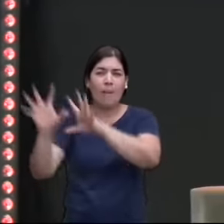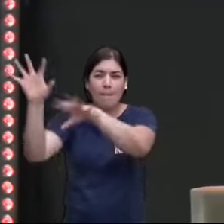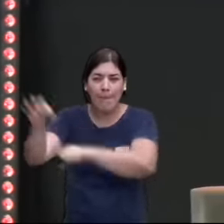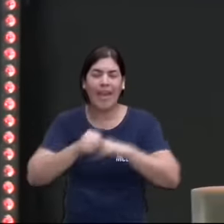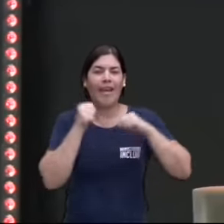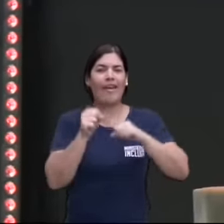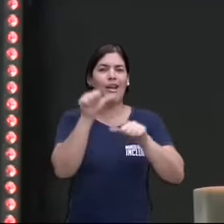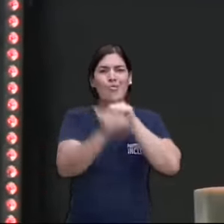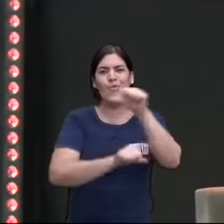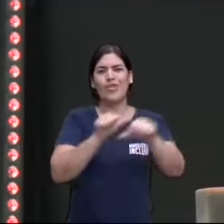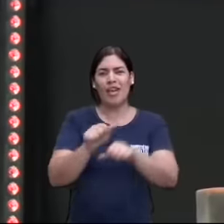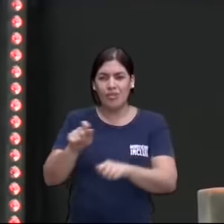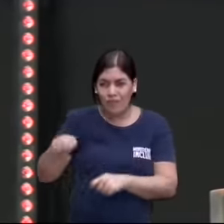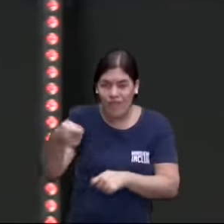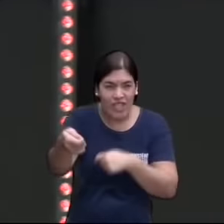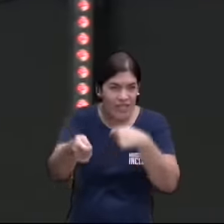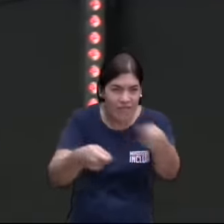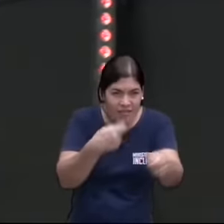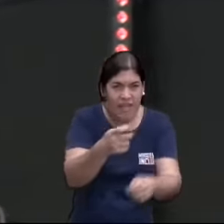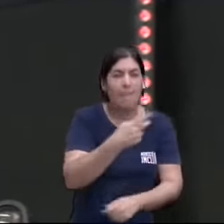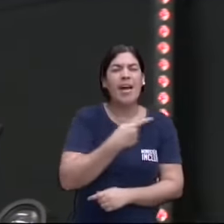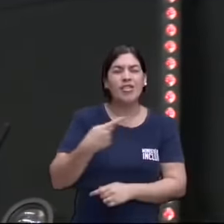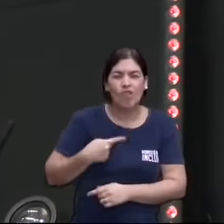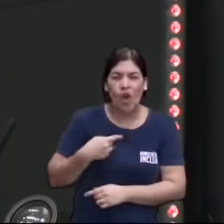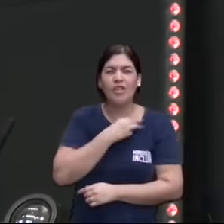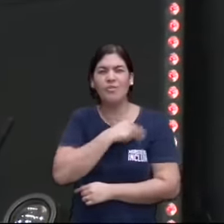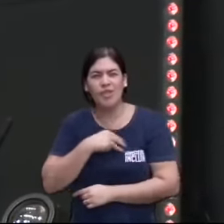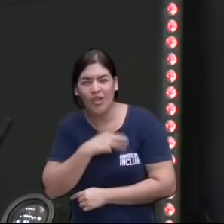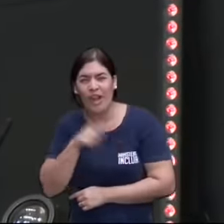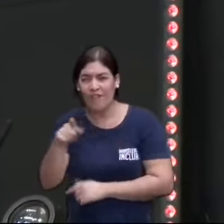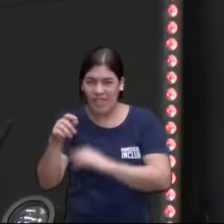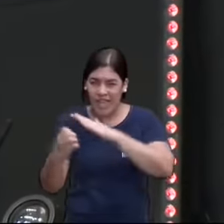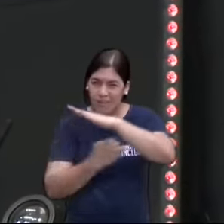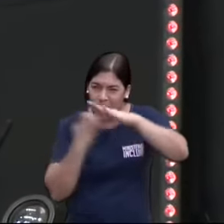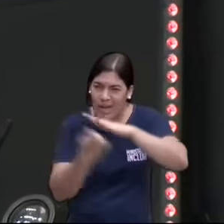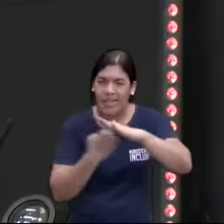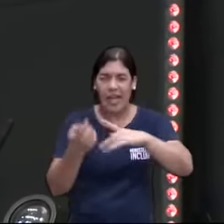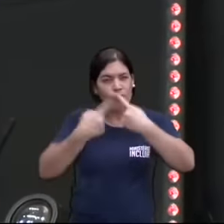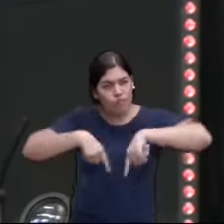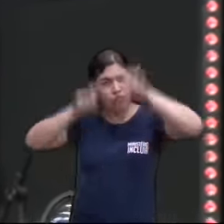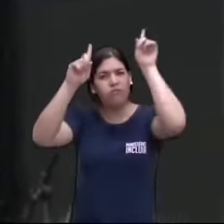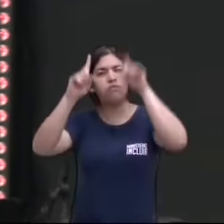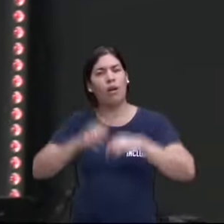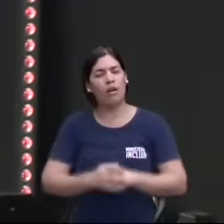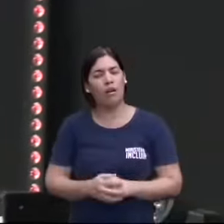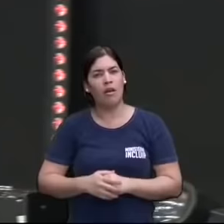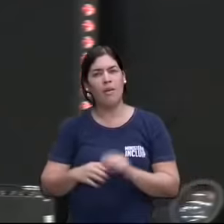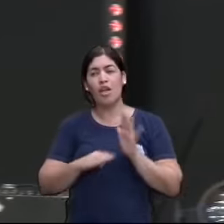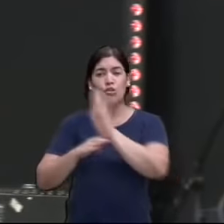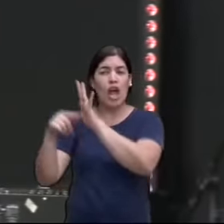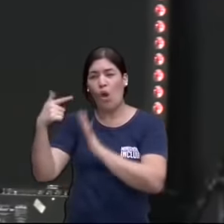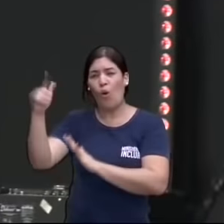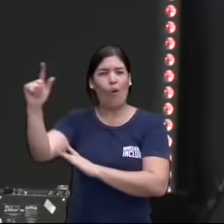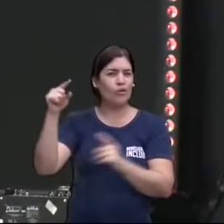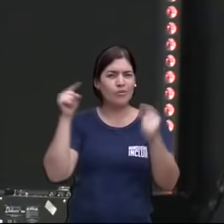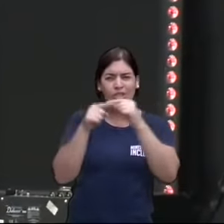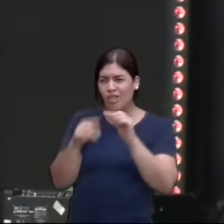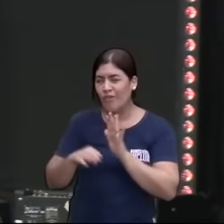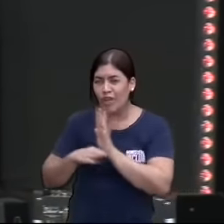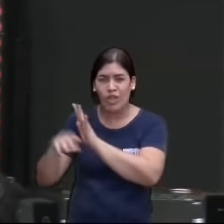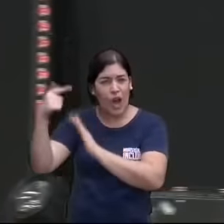ser pastores, vocês vão ser missionários, vocês vão ser empresários bem-sucedidos para tirar outros da droga, vocês